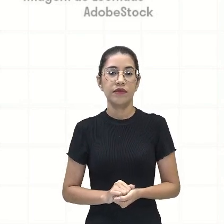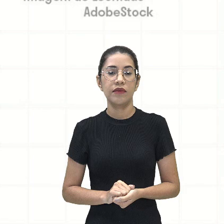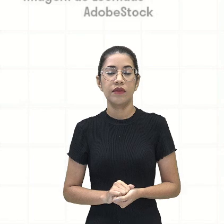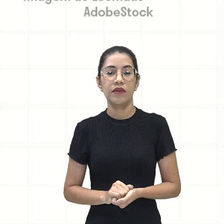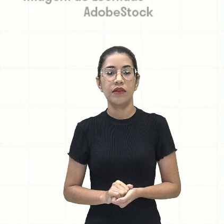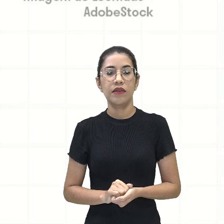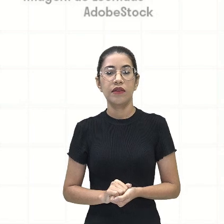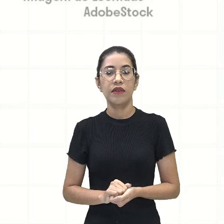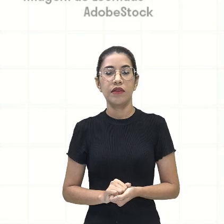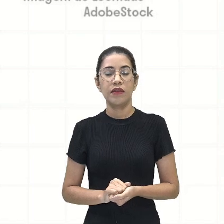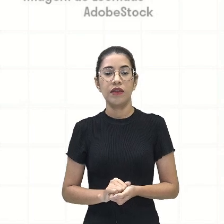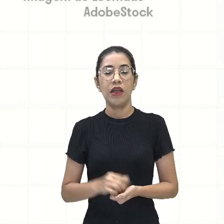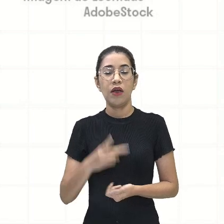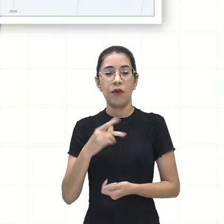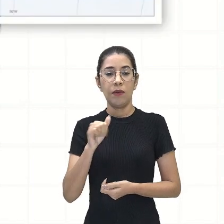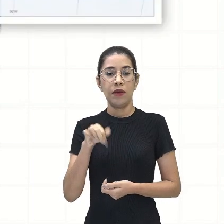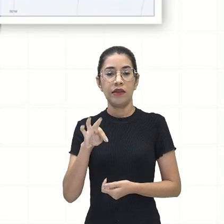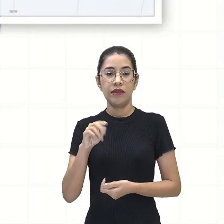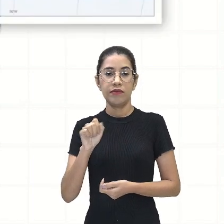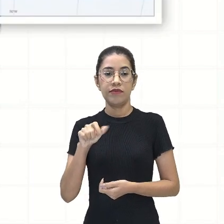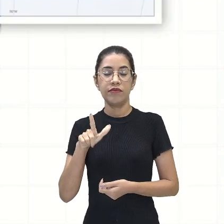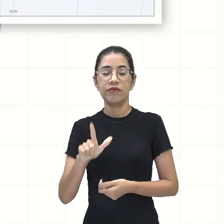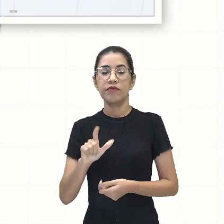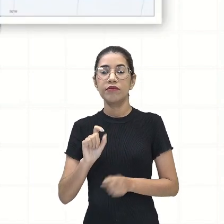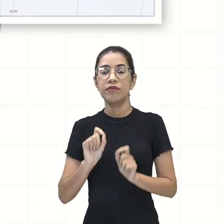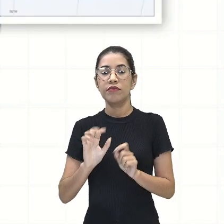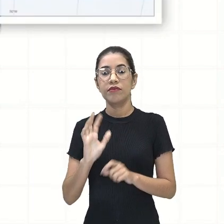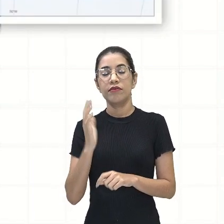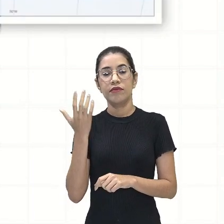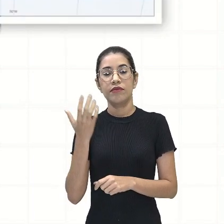O complexo do Pantanal, ele